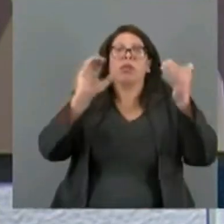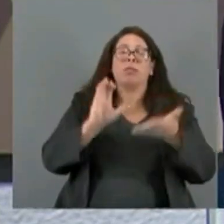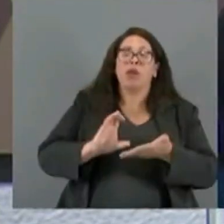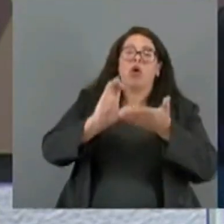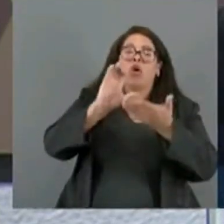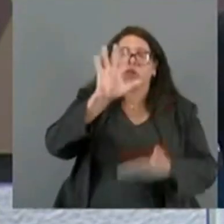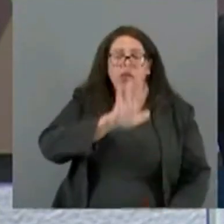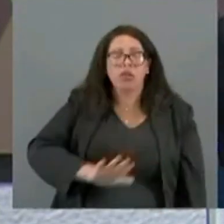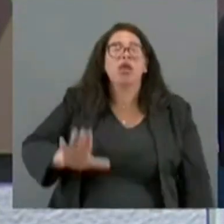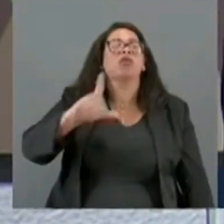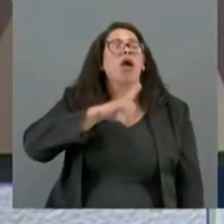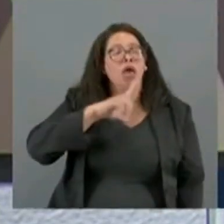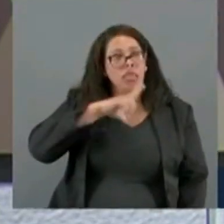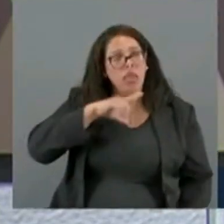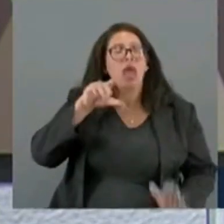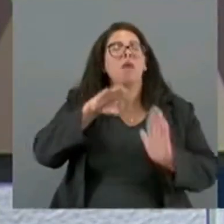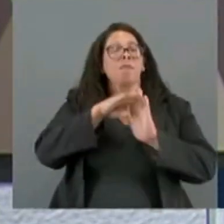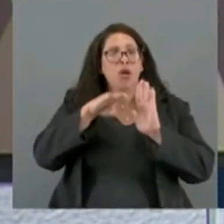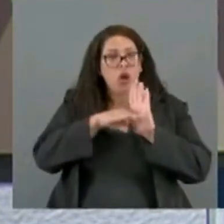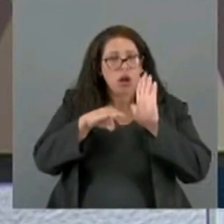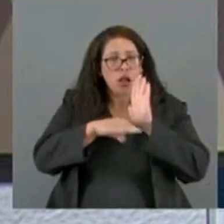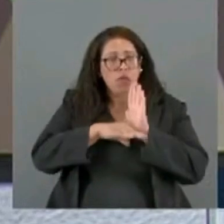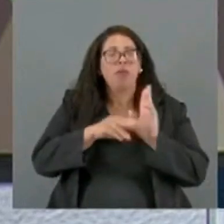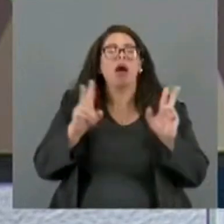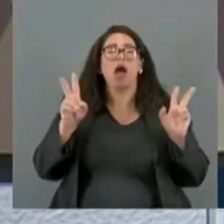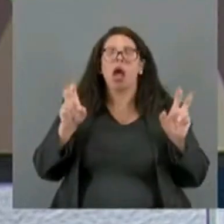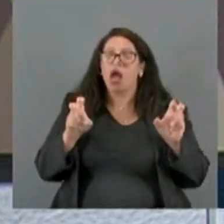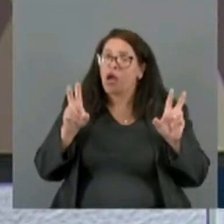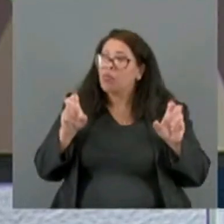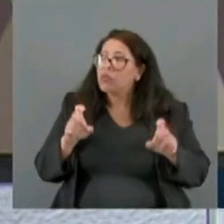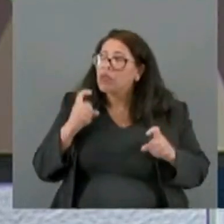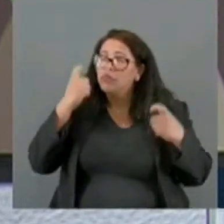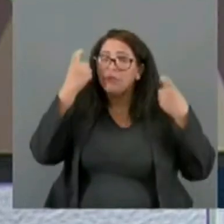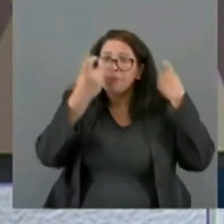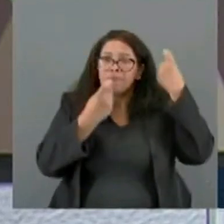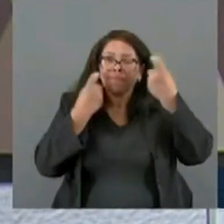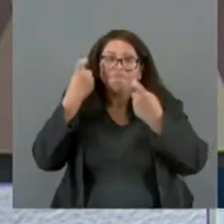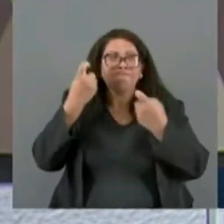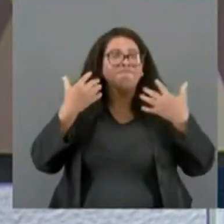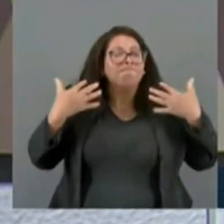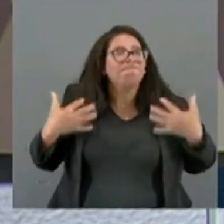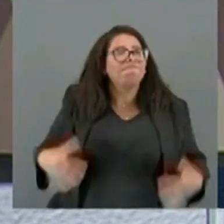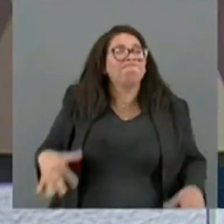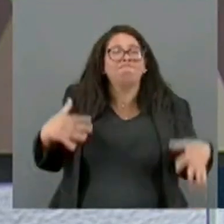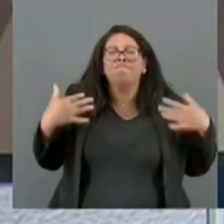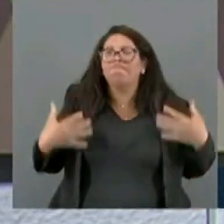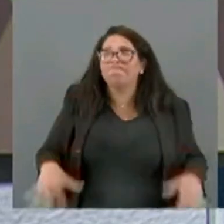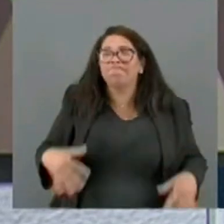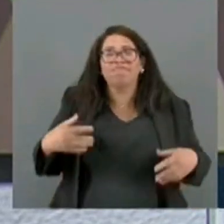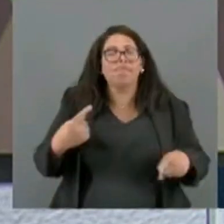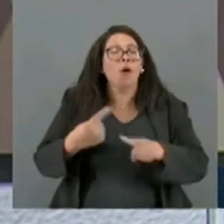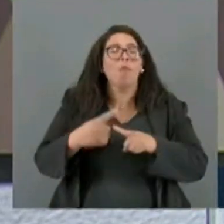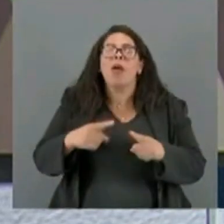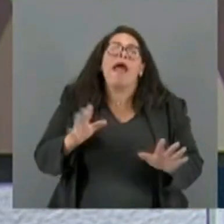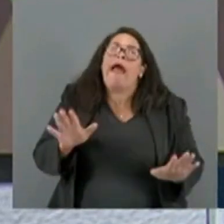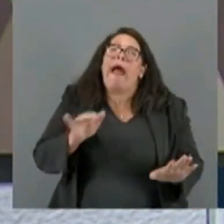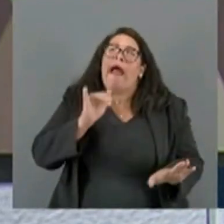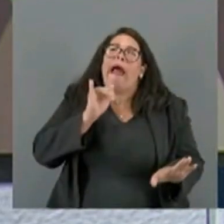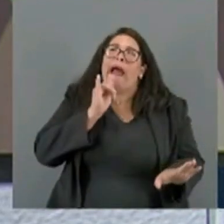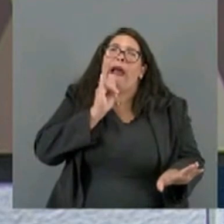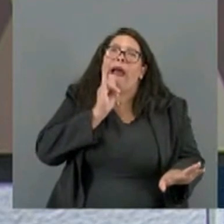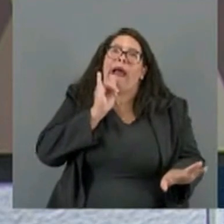De maneira que é um tema preocupante, porque não se justifica de hipótese